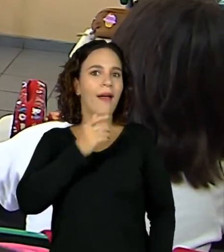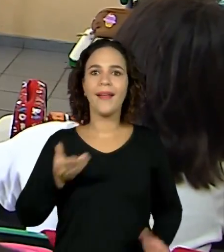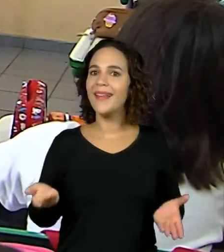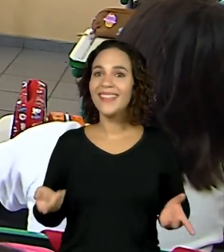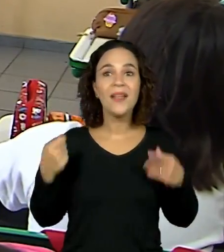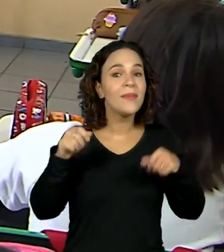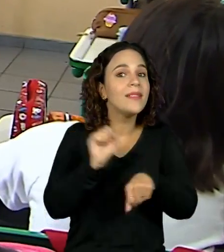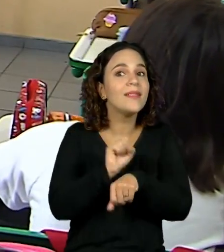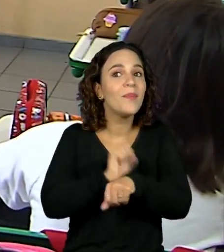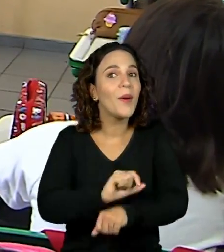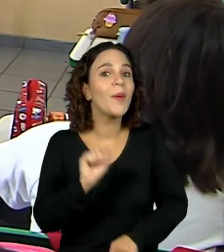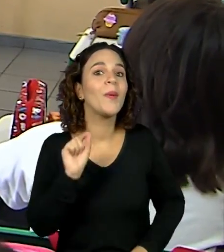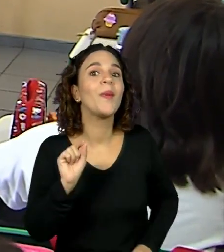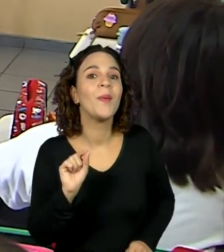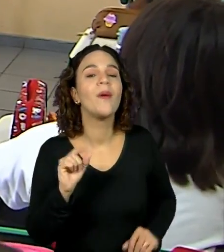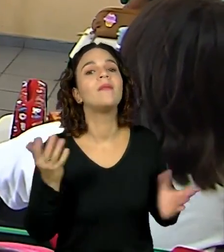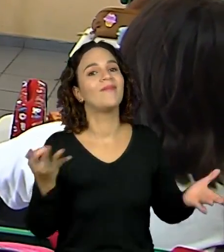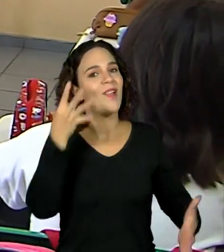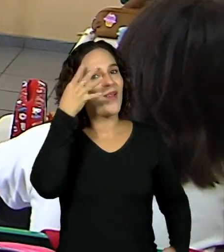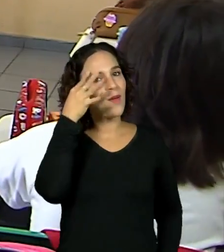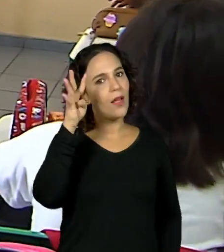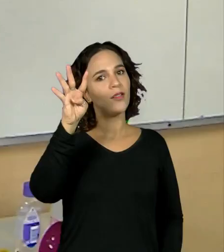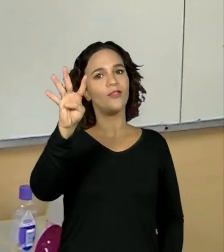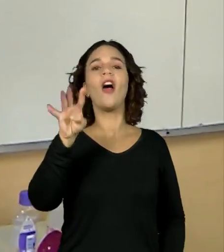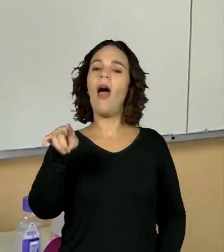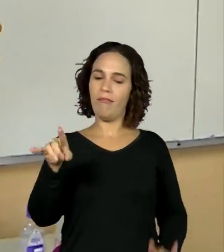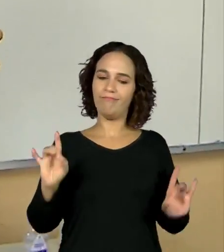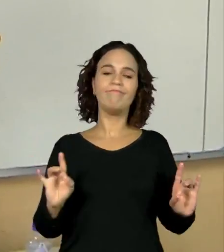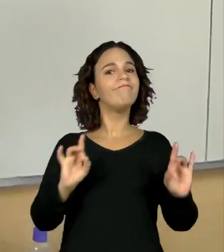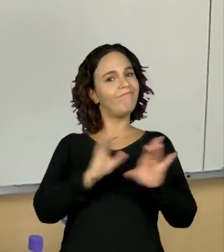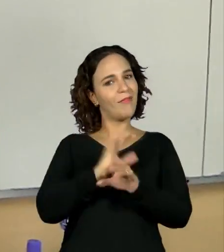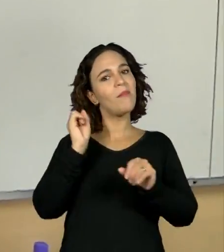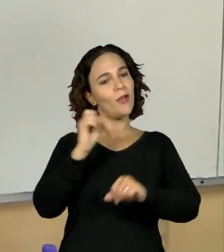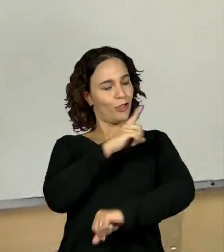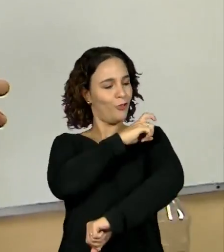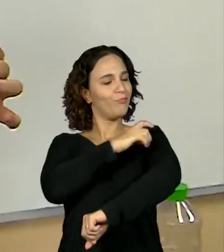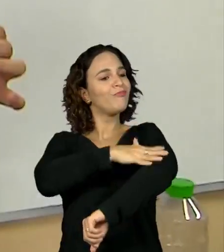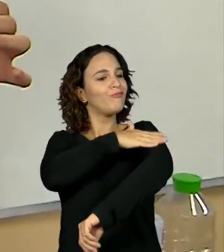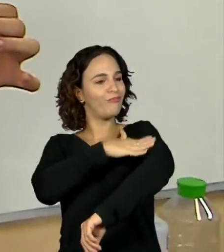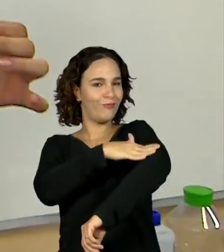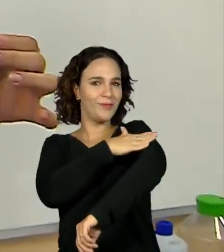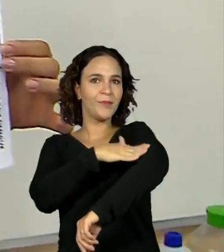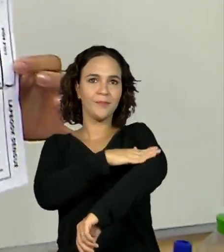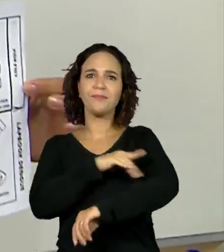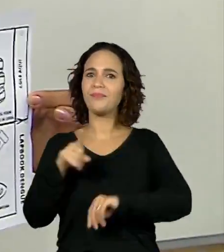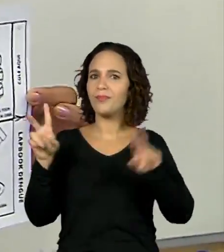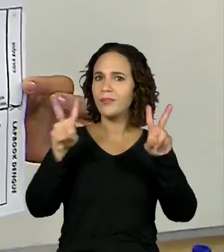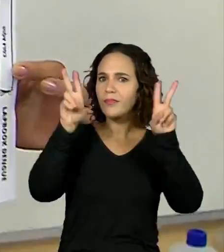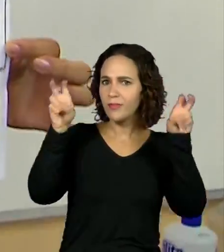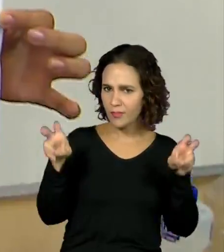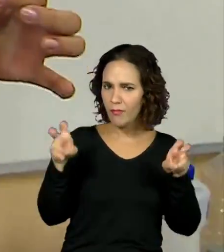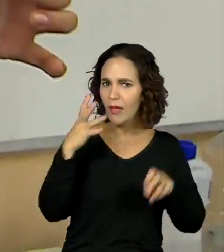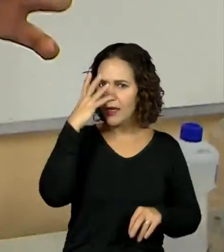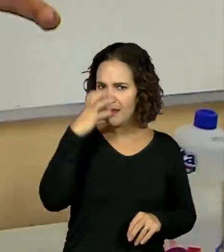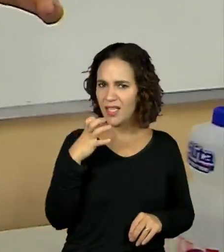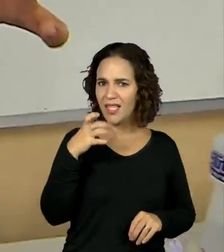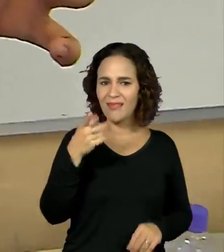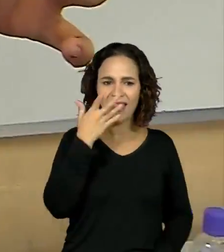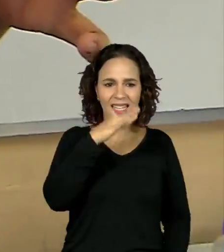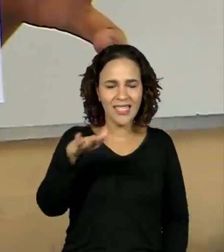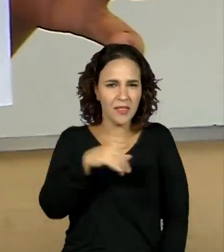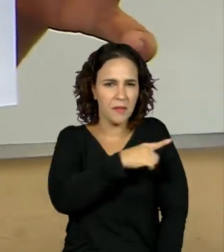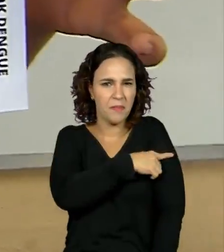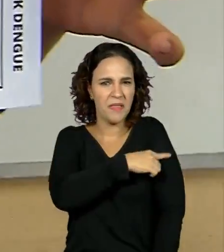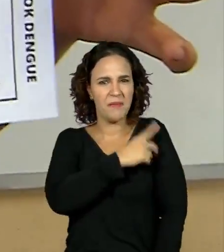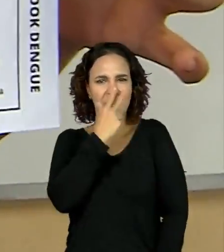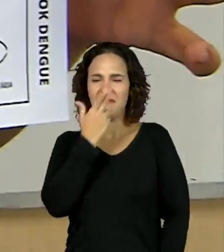precisa esperar? 4 dias. Falar de um assunto tão sério com crianças do primeiro ano pode